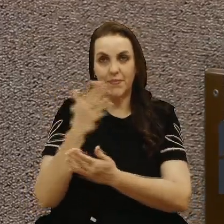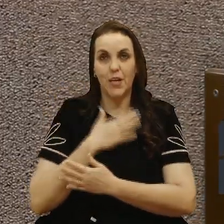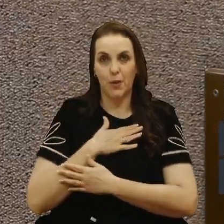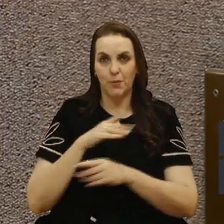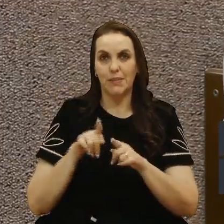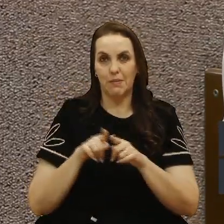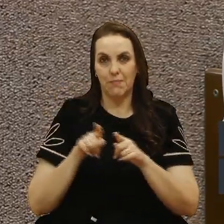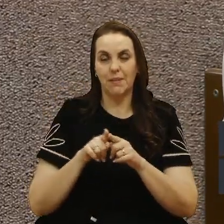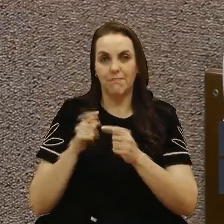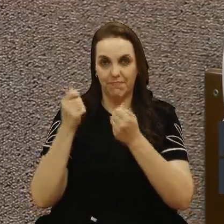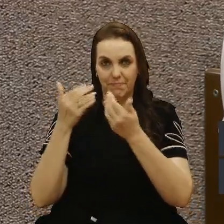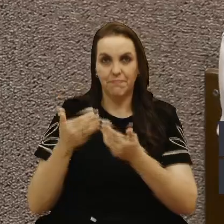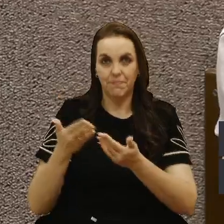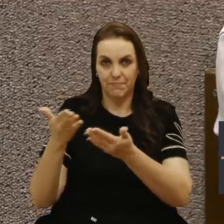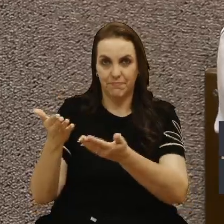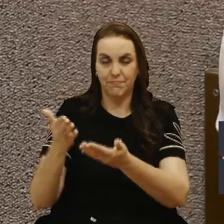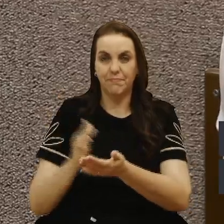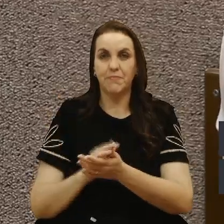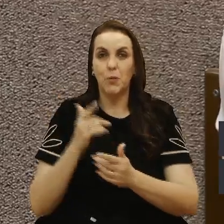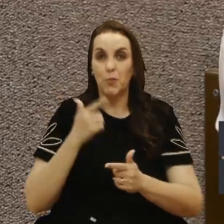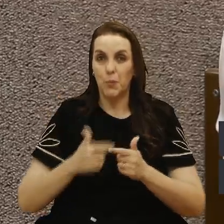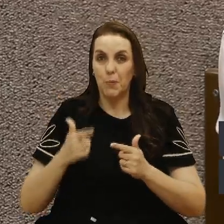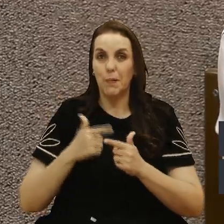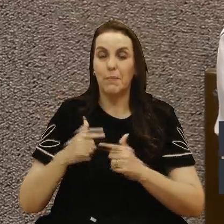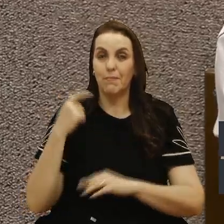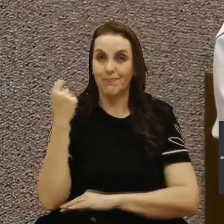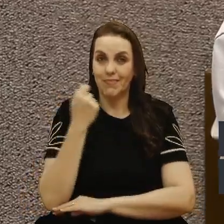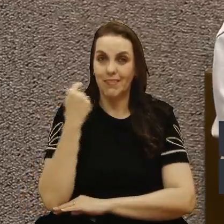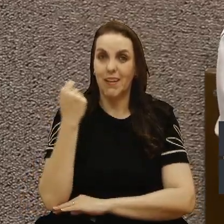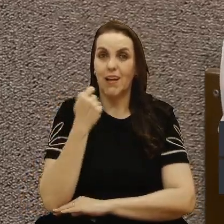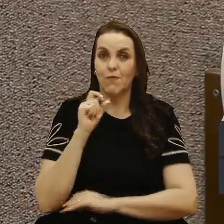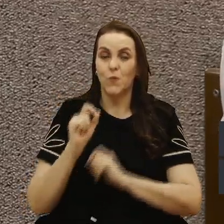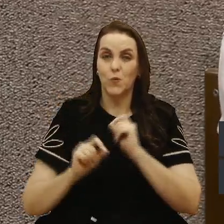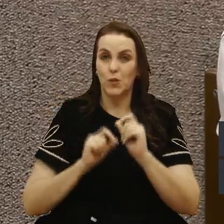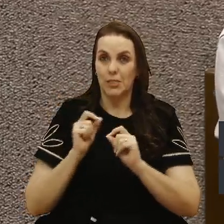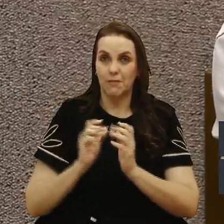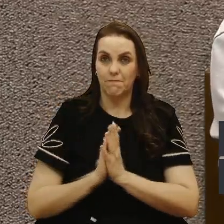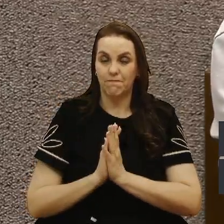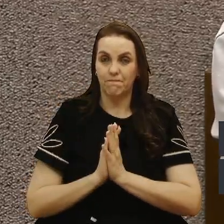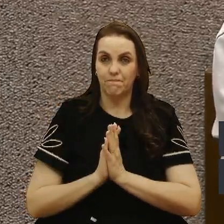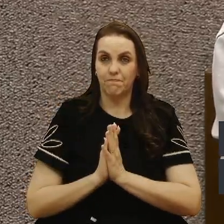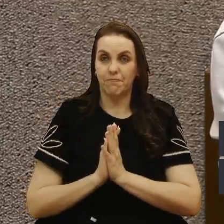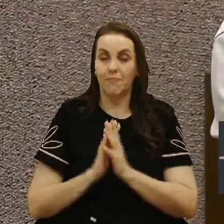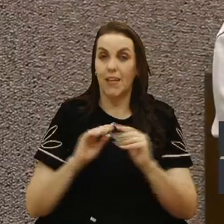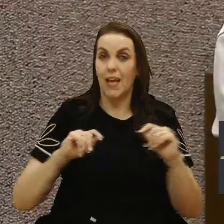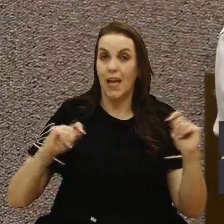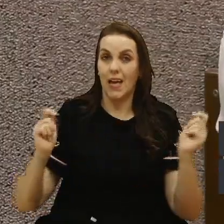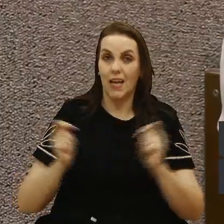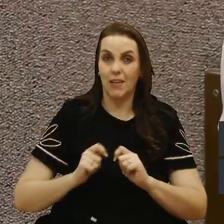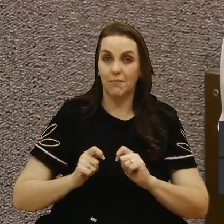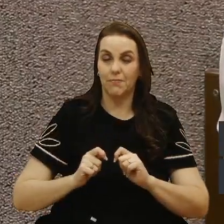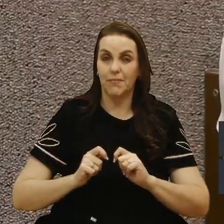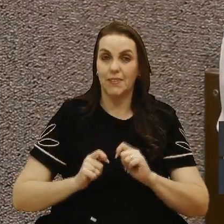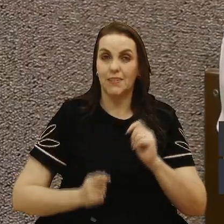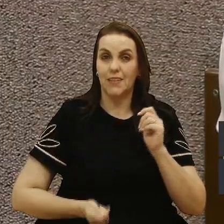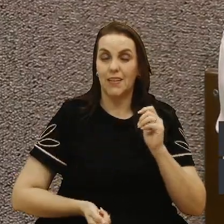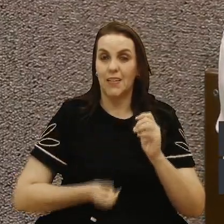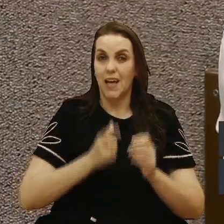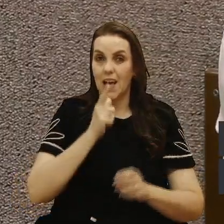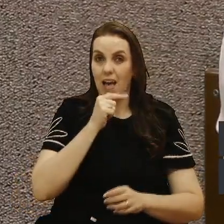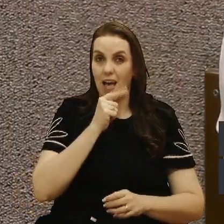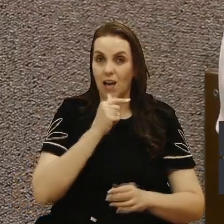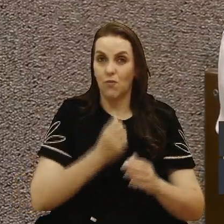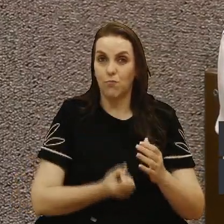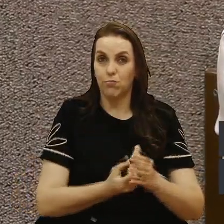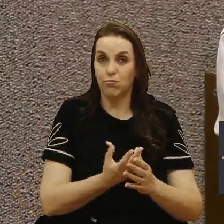né? Será levado um problema muito crítico na questão da capacidade da produção de água,